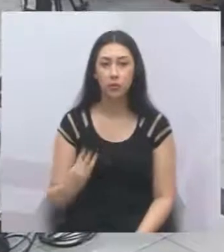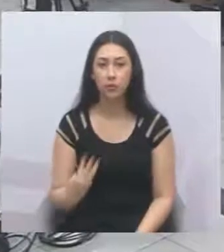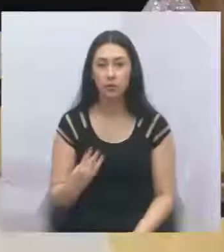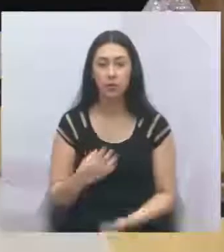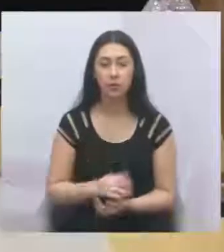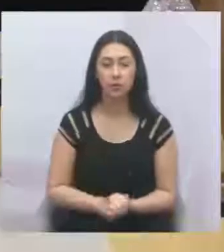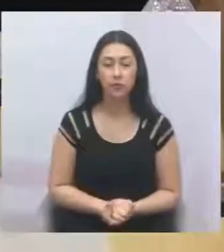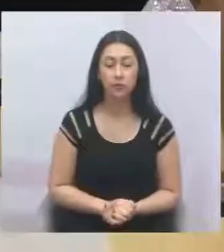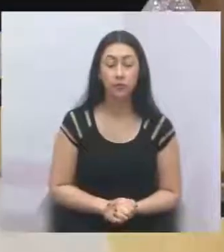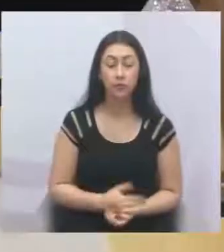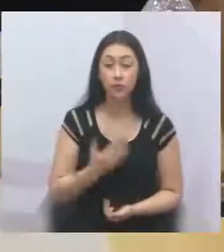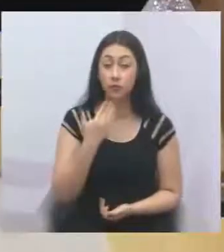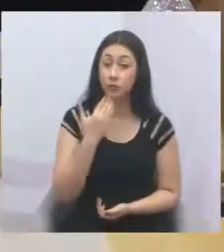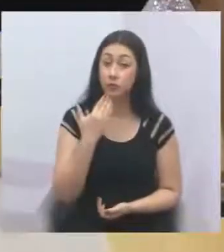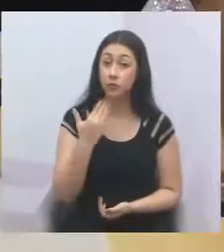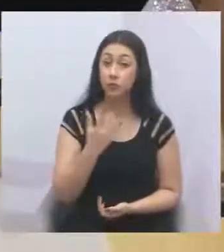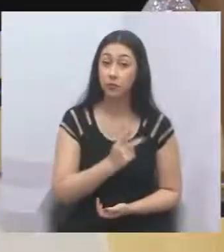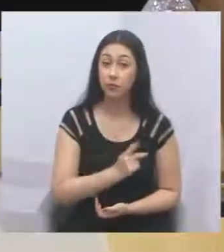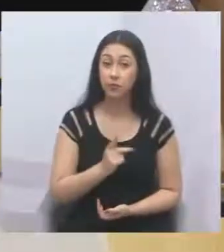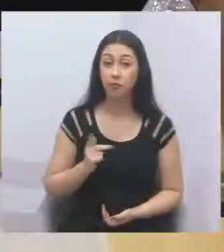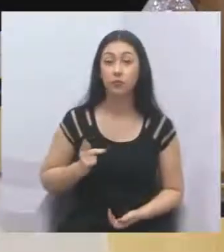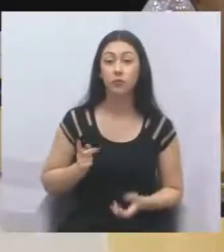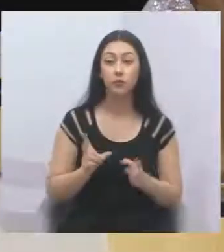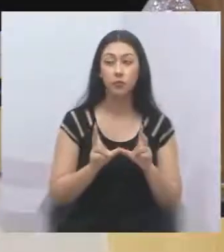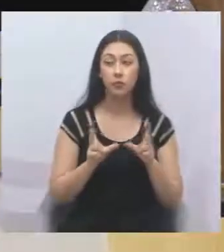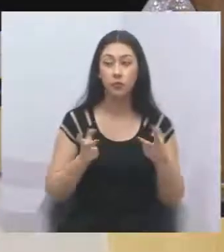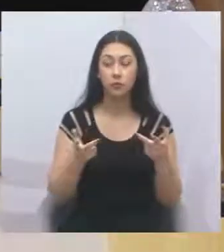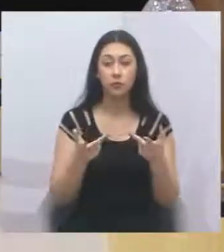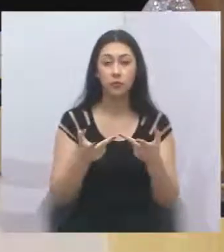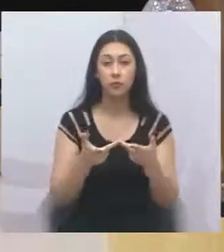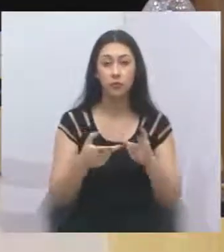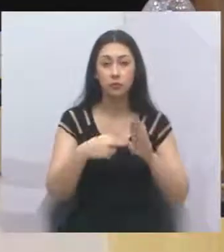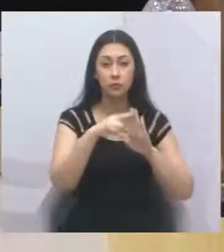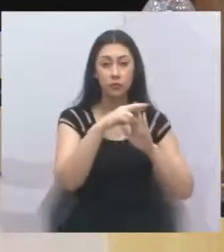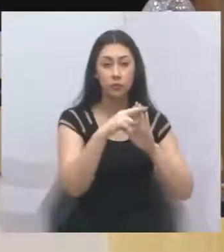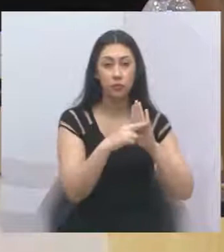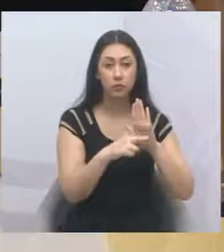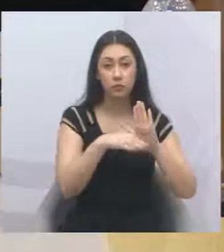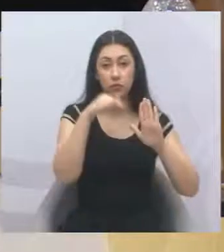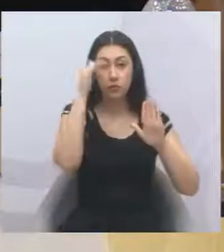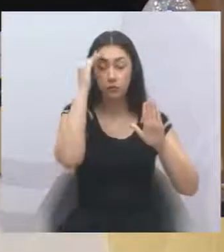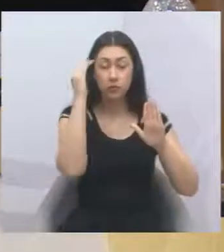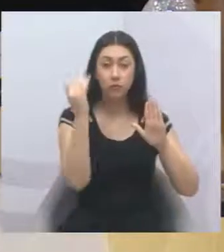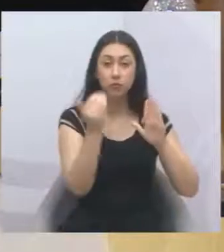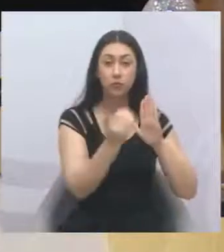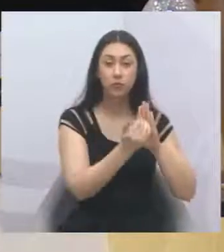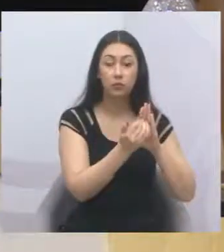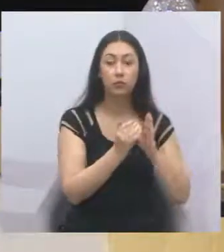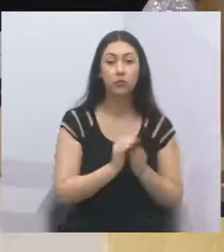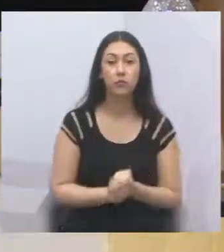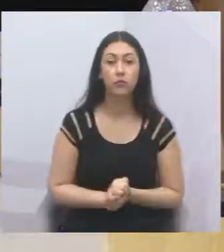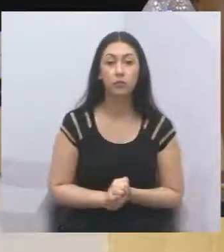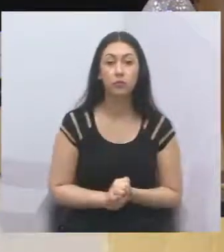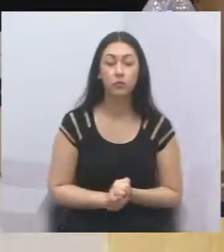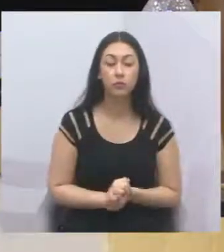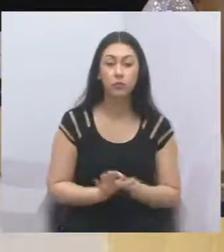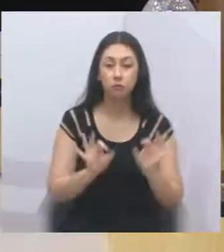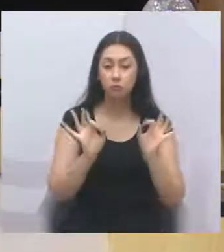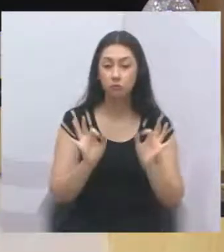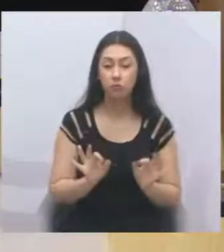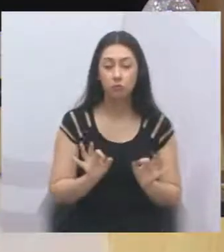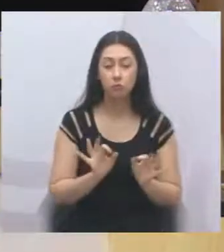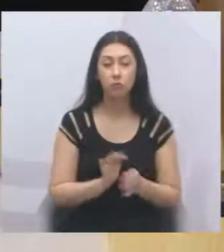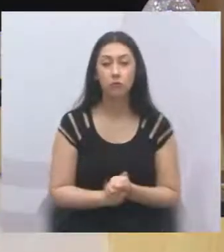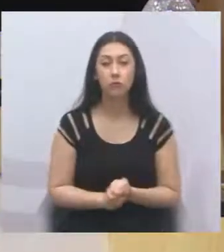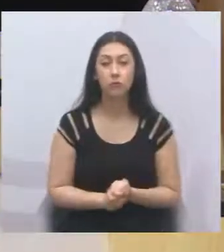293. Requeremos ao excelentíssimo senhor presidente dessa casa, ouvido e aprovado pelo egrégio plenário, cumprir as formalidades